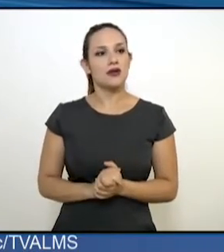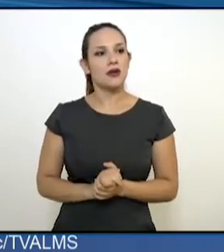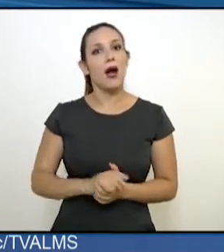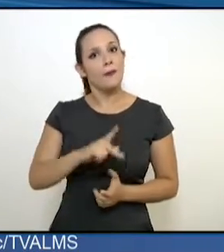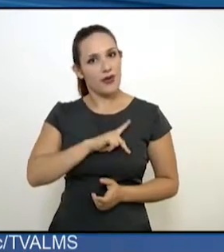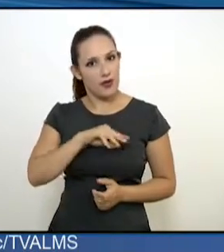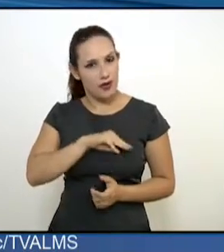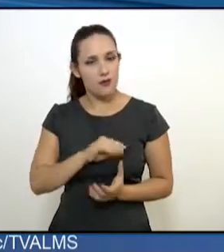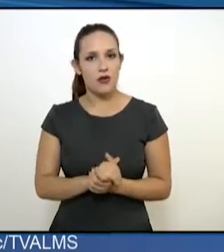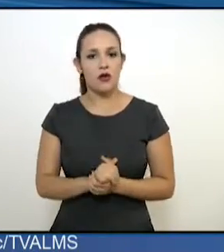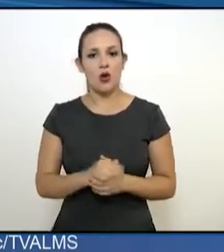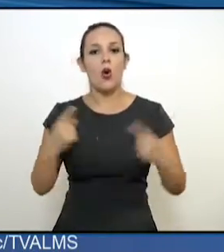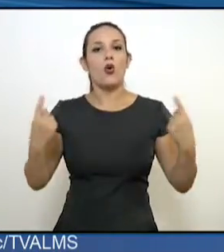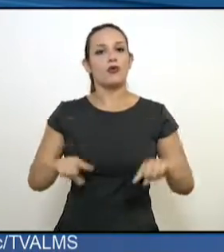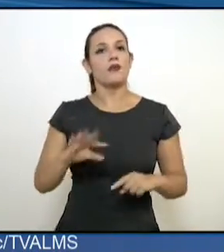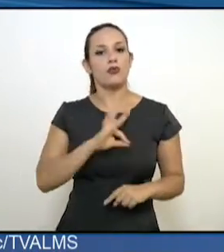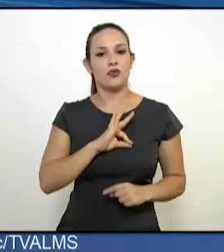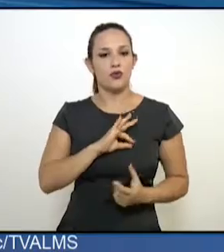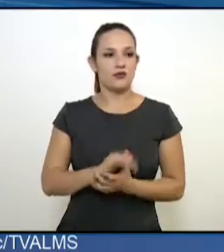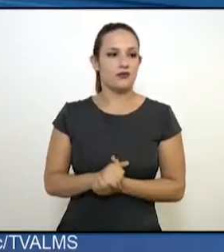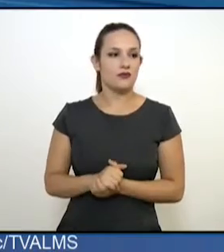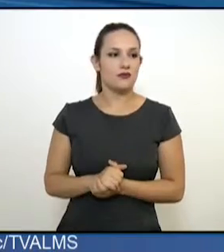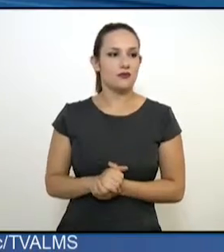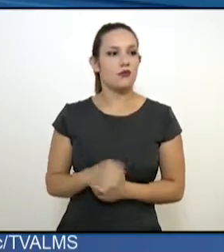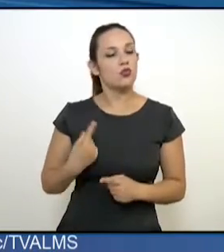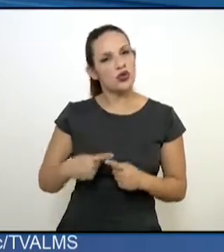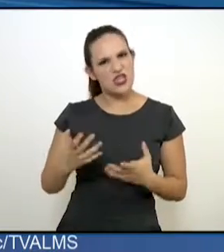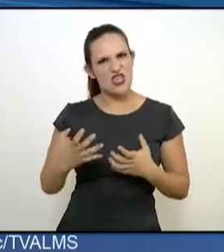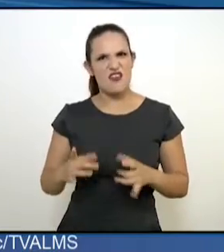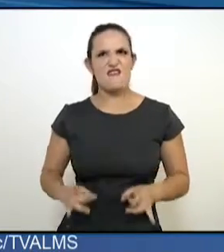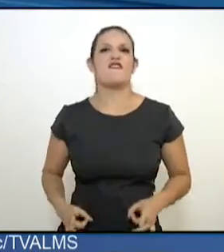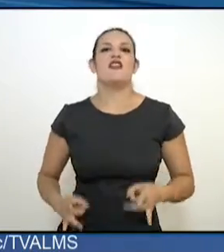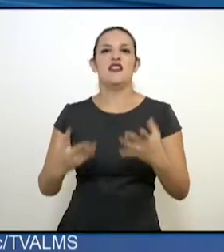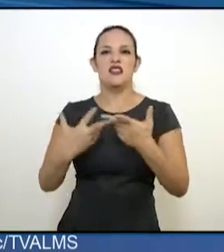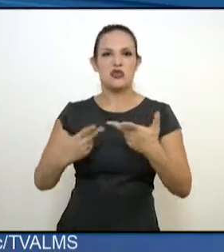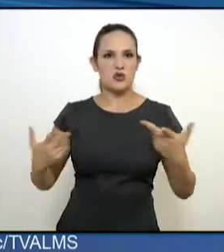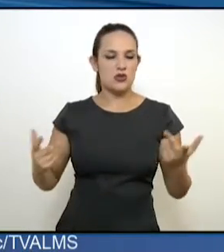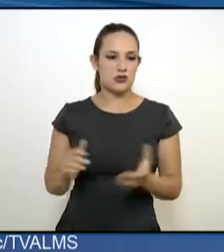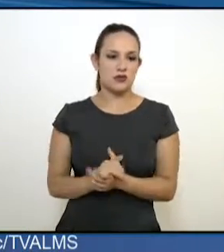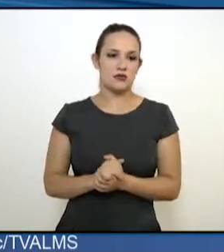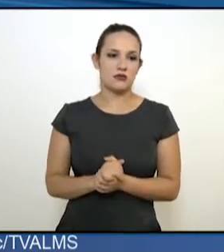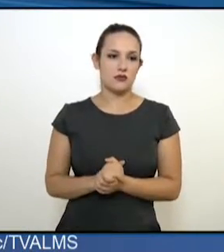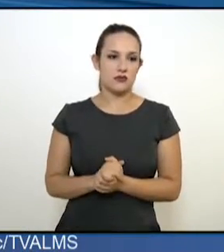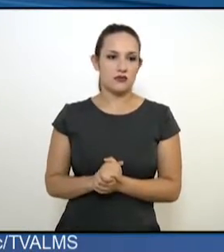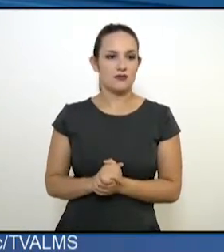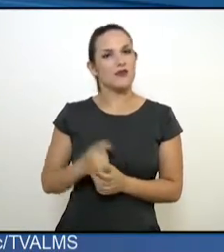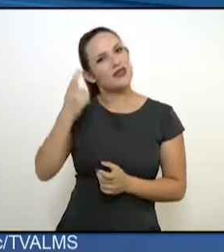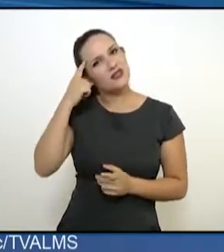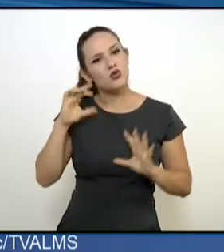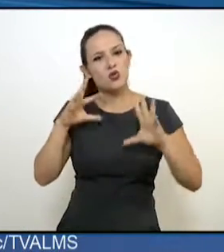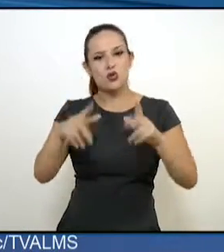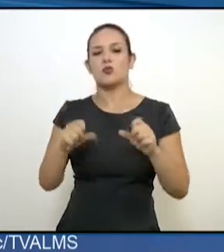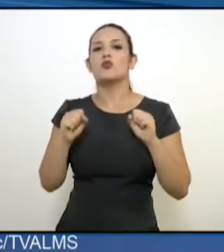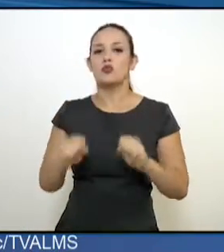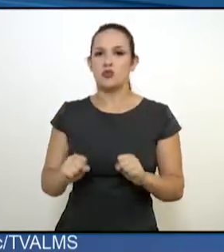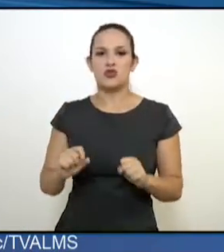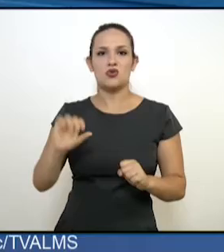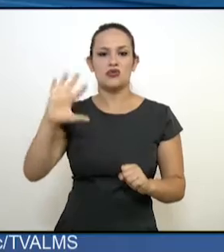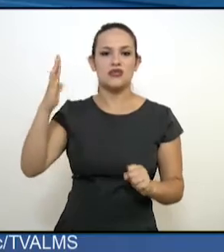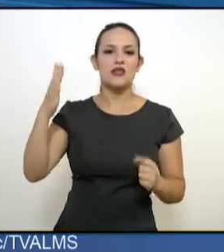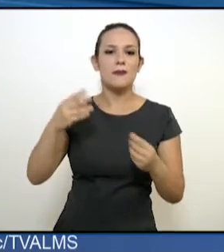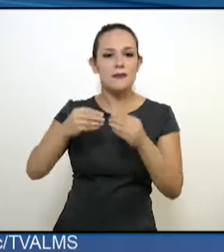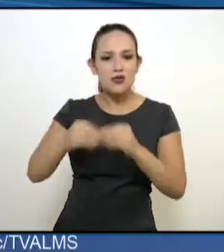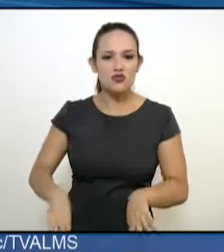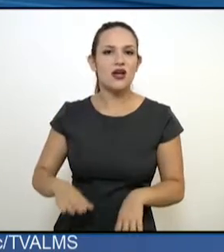estados, enfim, para continuar o tráfico, o contrabando, o descaminho e tudo que possa acontecer, que pode afetar toda a